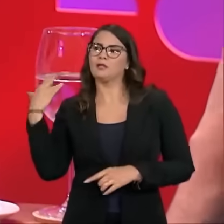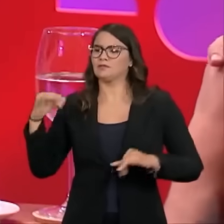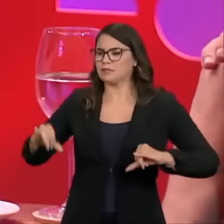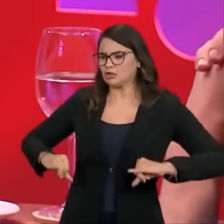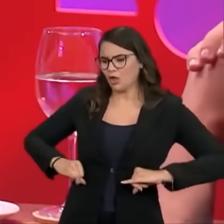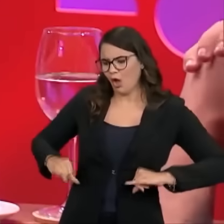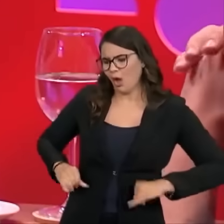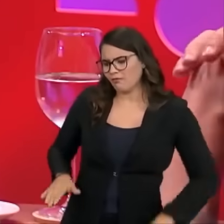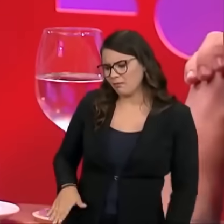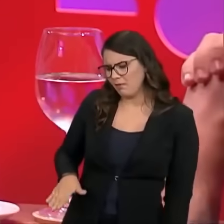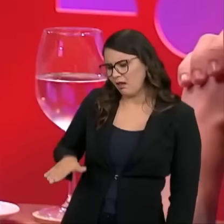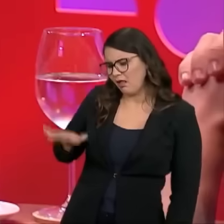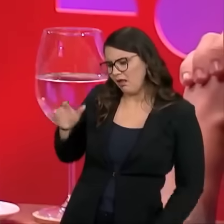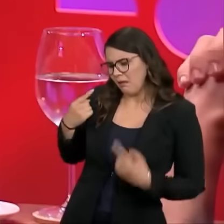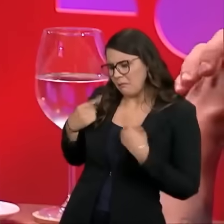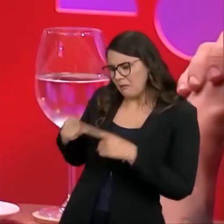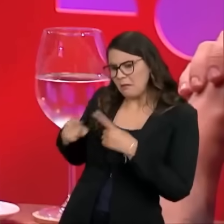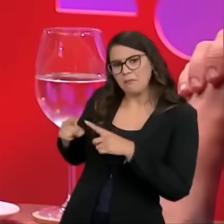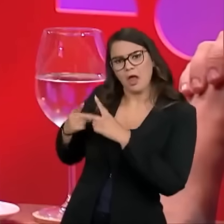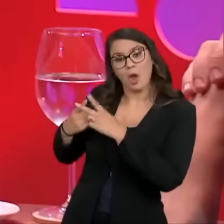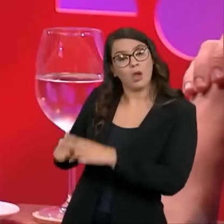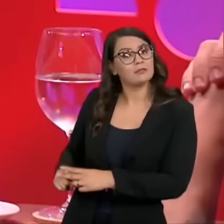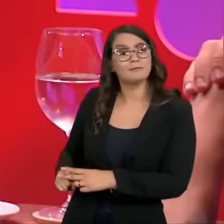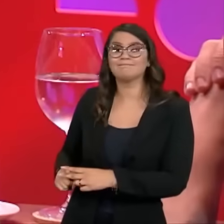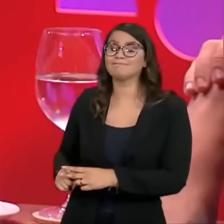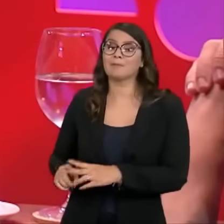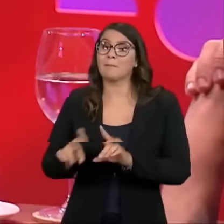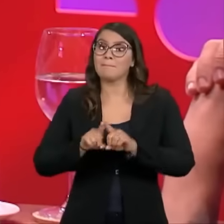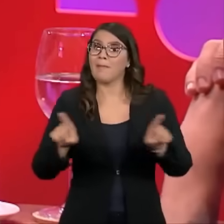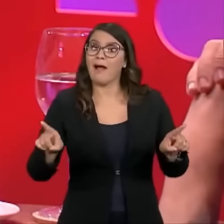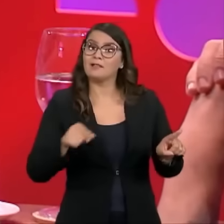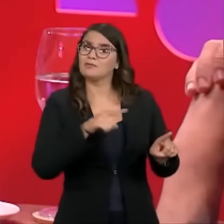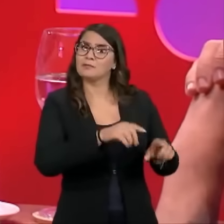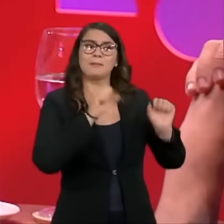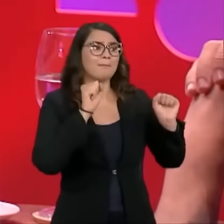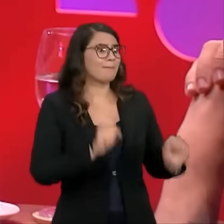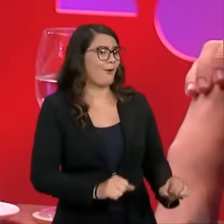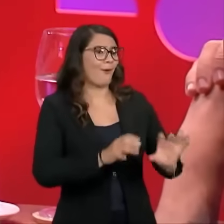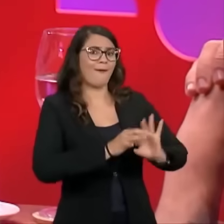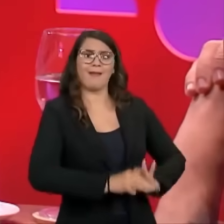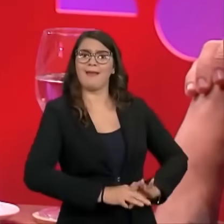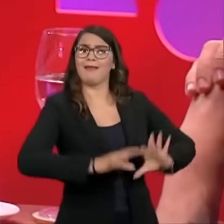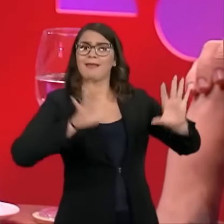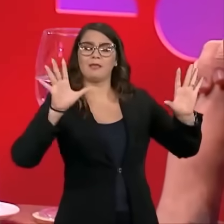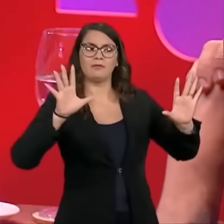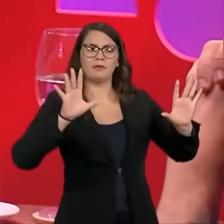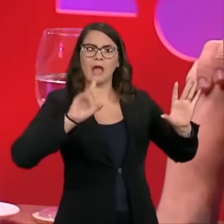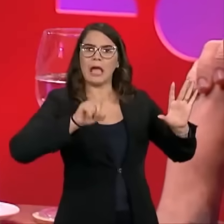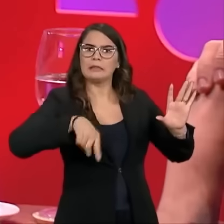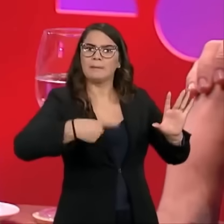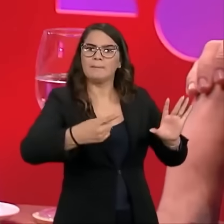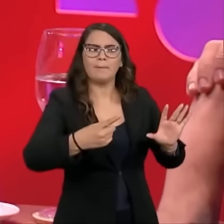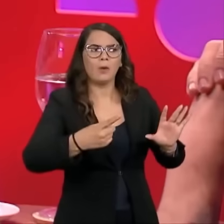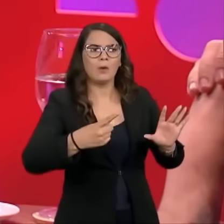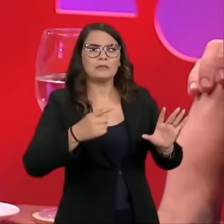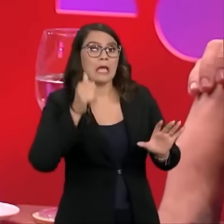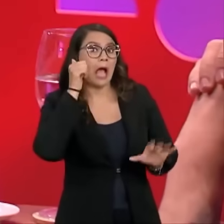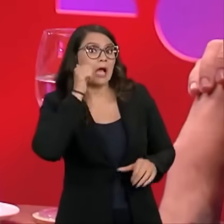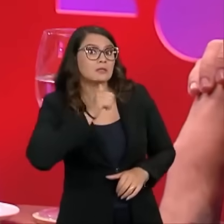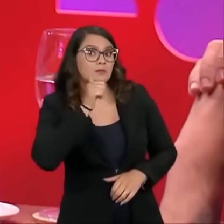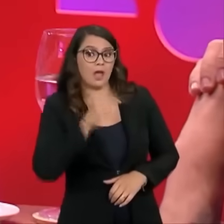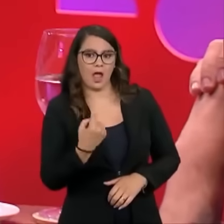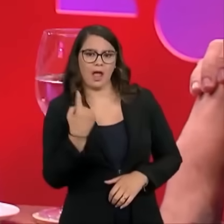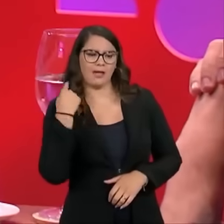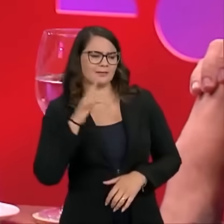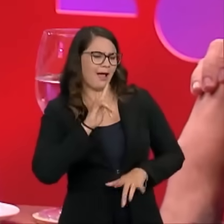desde a infância retaliações correções etc outra coisa mas é quando você pode ser existir em determinado momento aquelas mulheres que